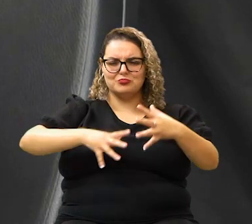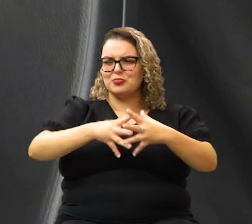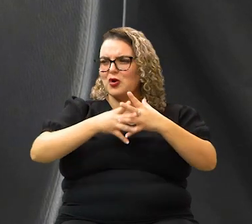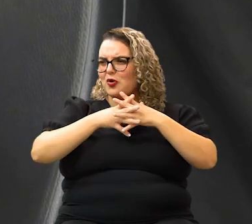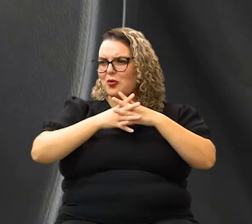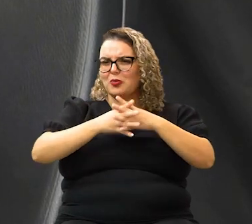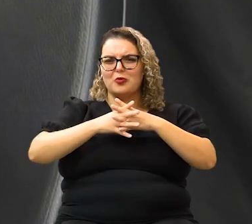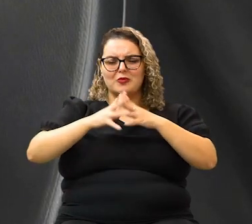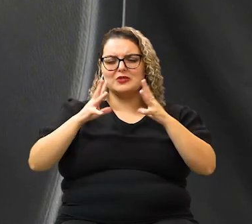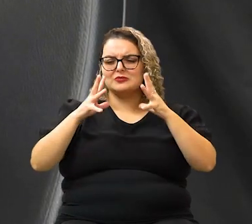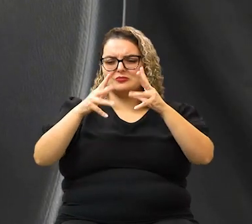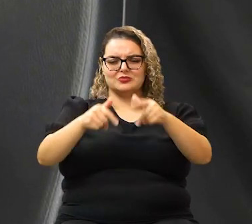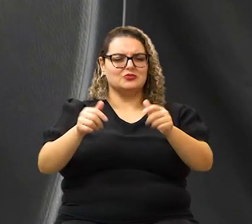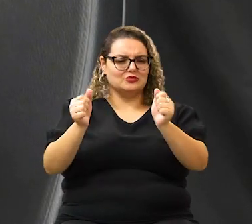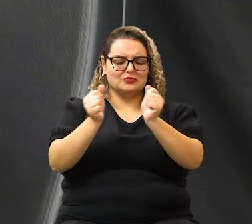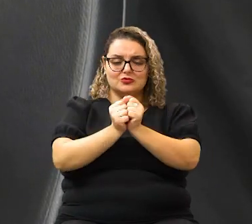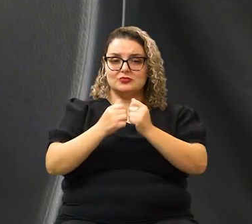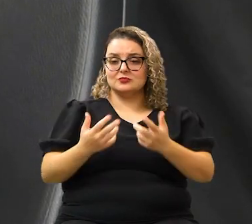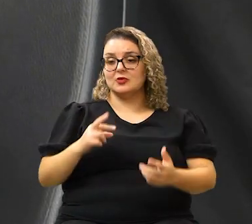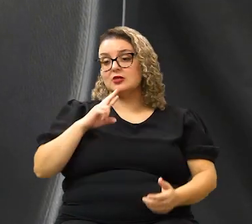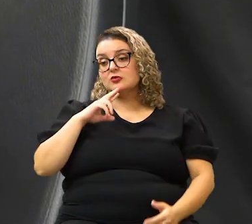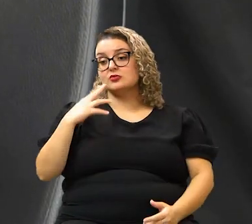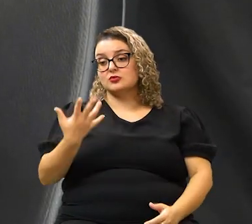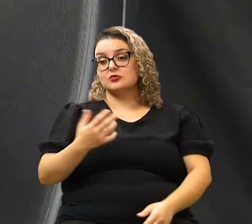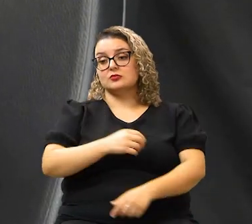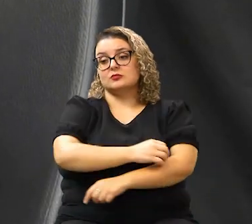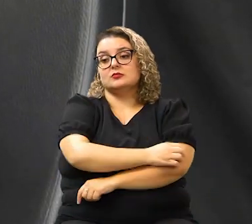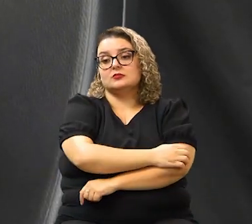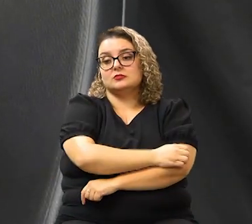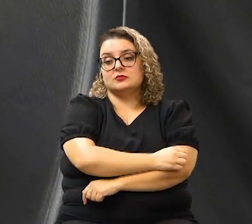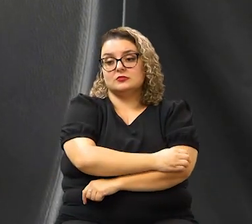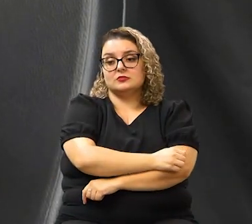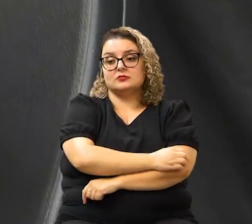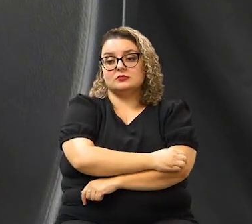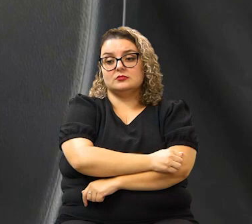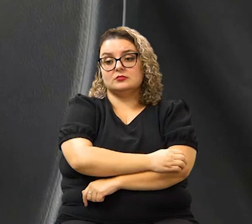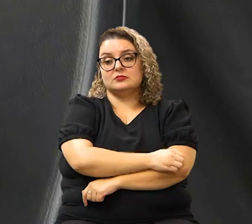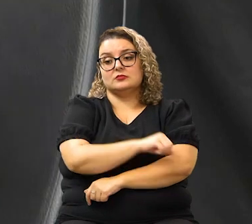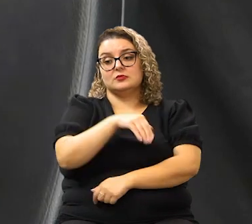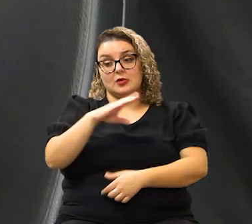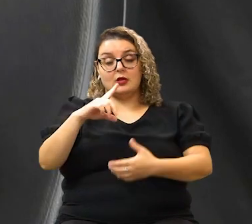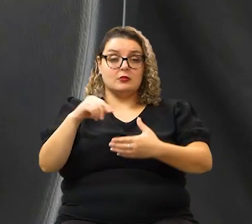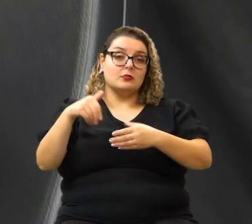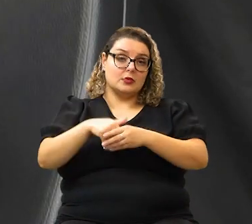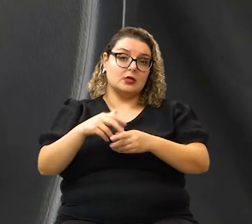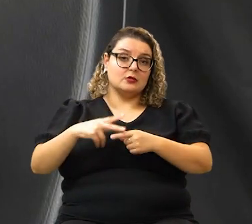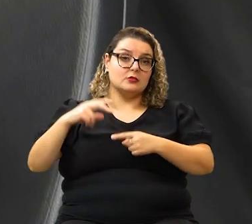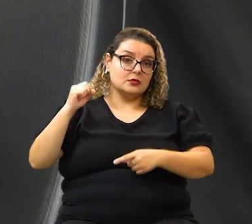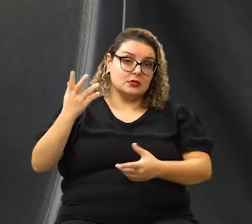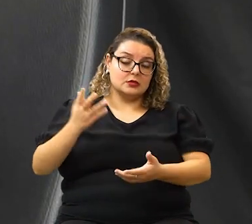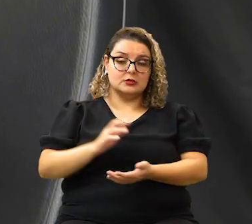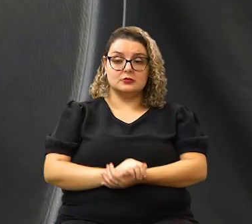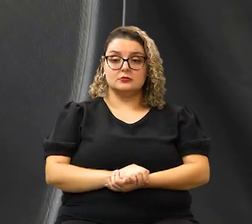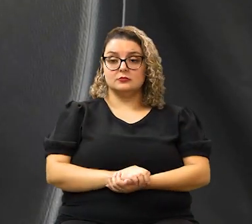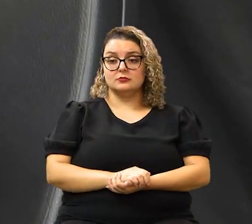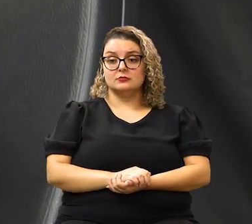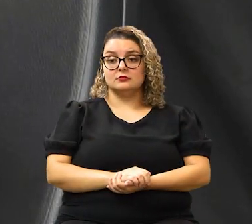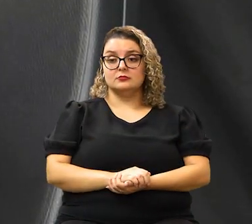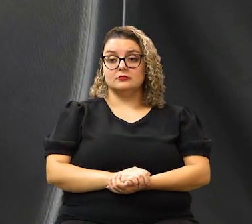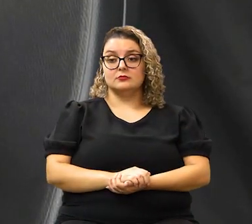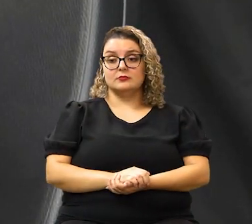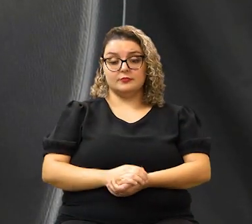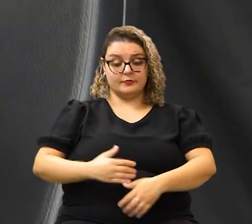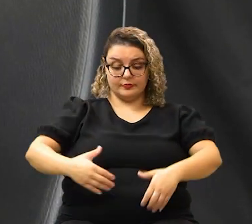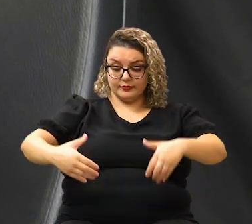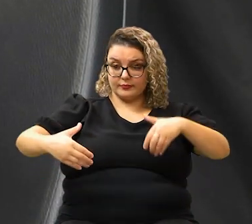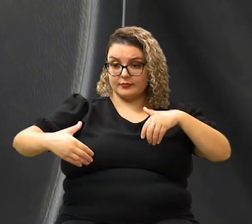mais votada. E a posse, eu fiquei muito chateada, porque eu pensei assim, se a gente não